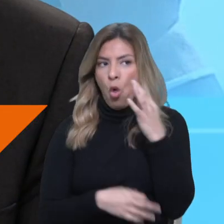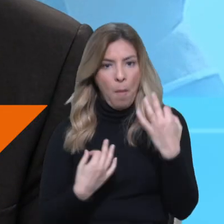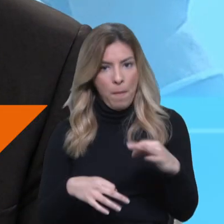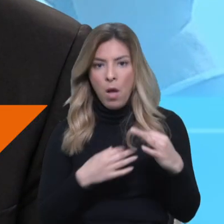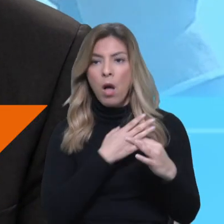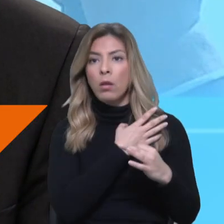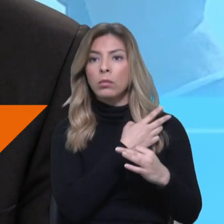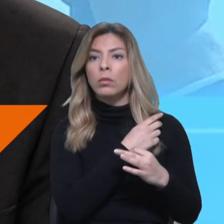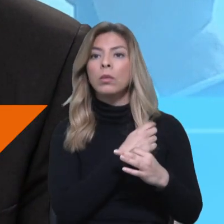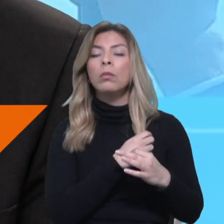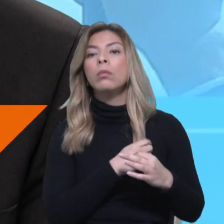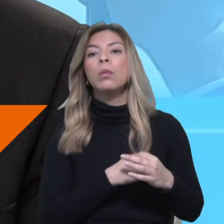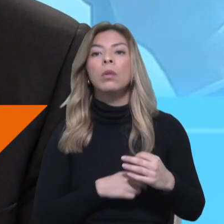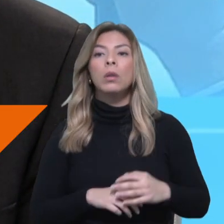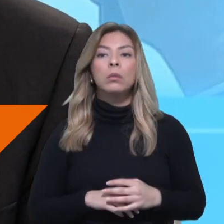presta